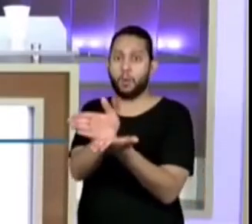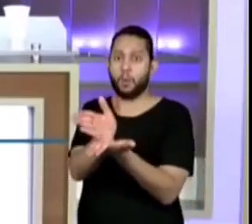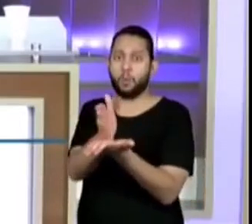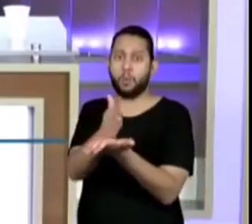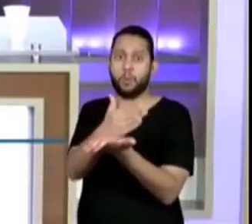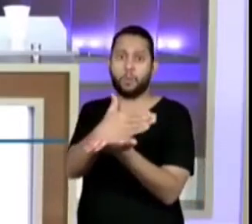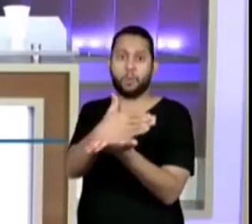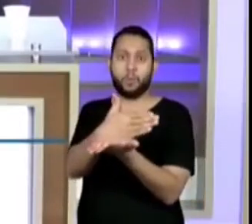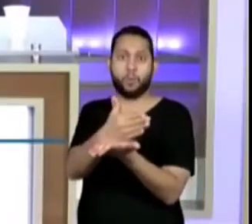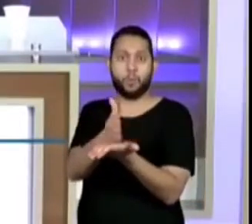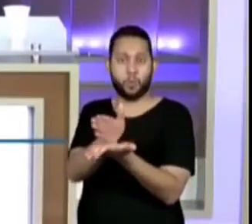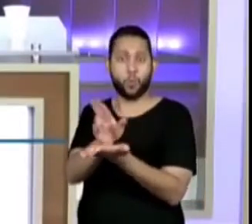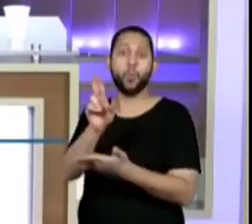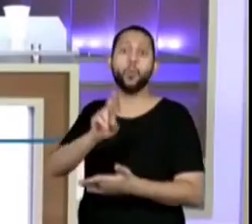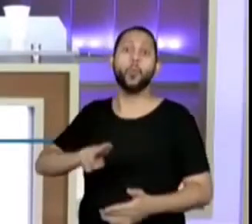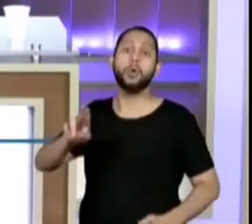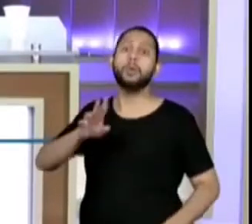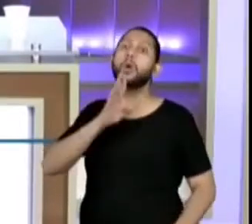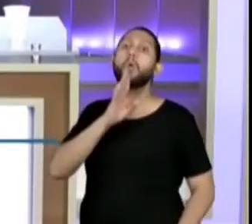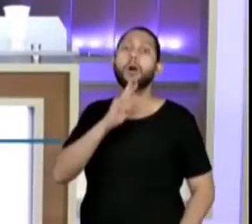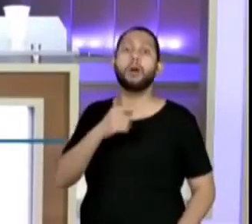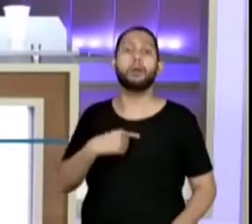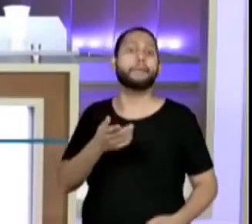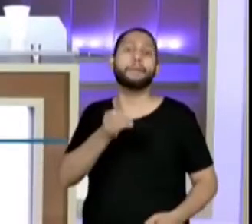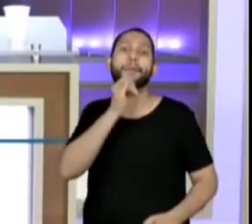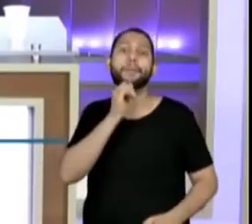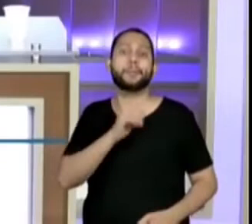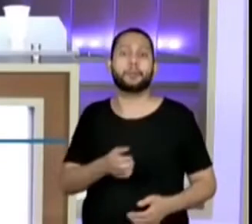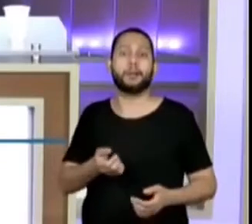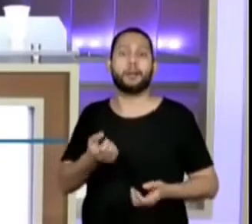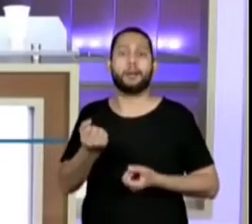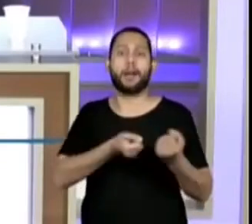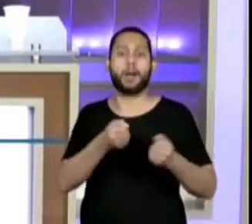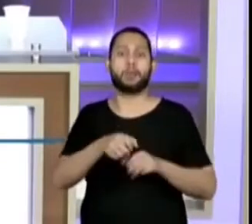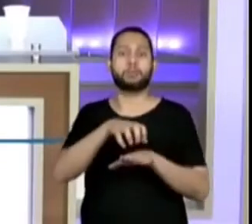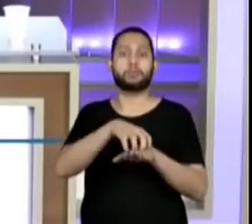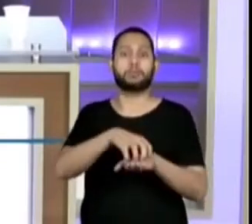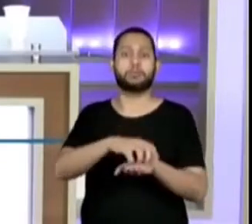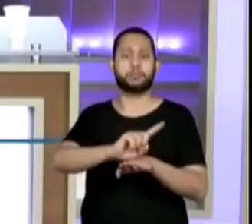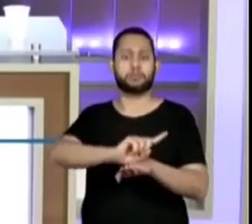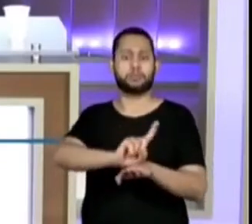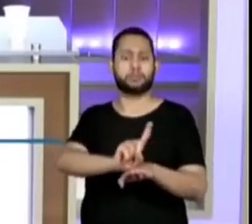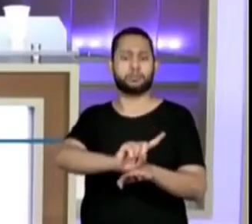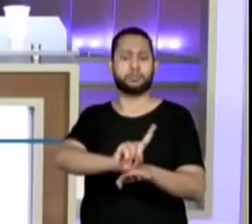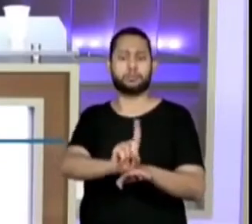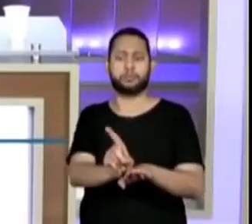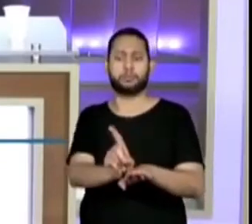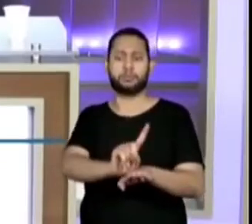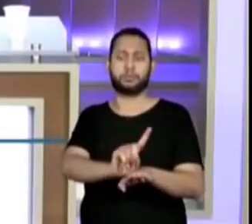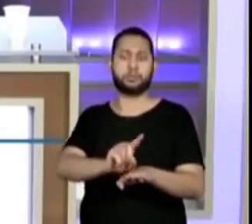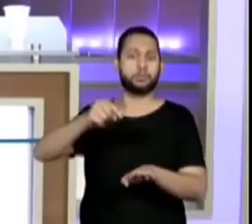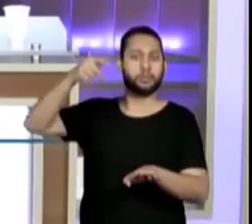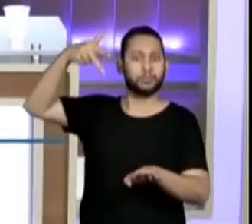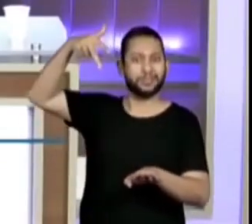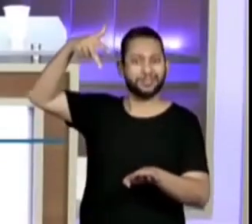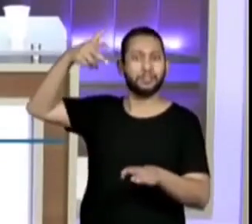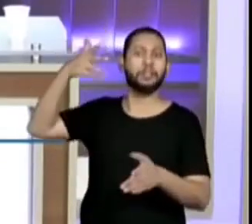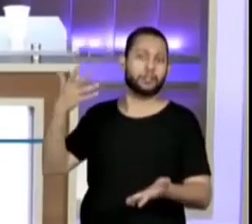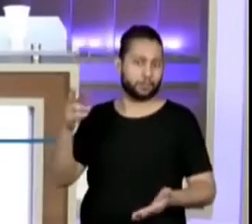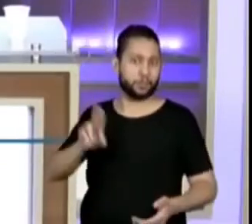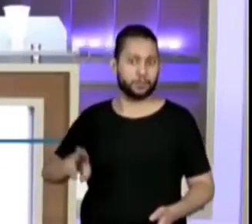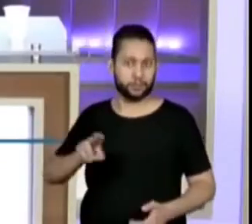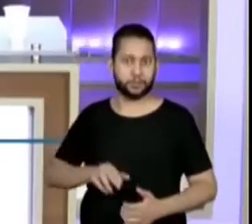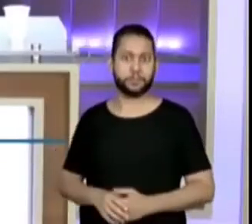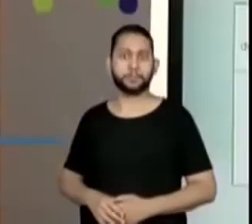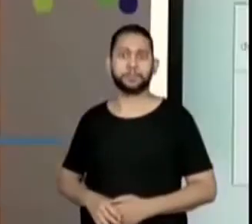bem? É usado os graus, né, a norte, a sul, leste. Mas, vamos ao exemplo aí. Turma, o que eu quero que vocês